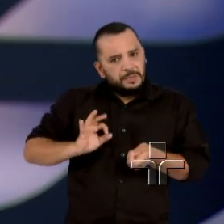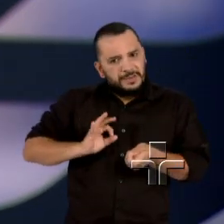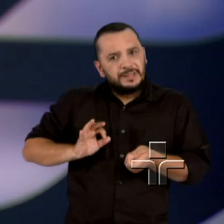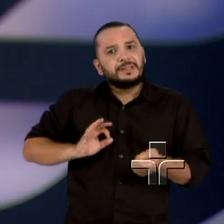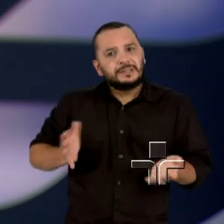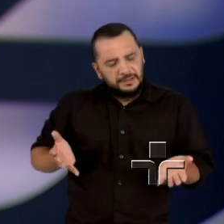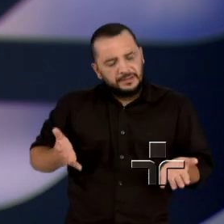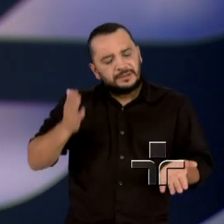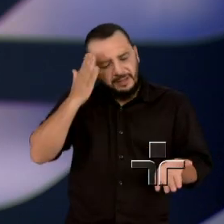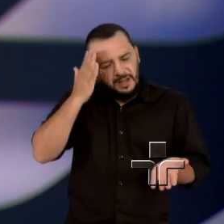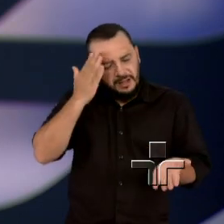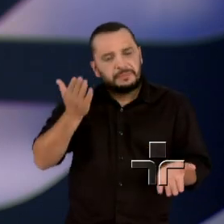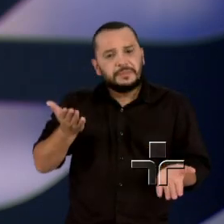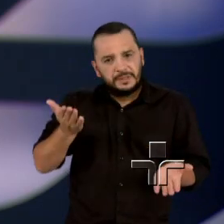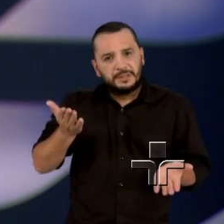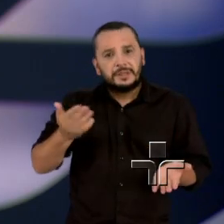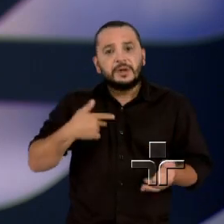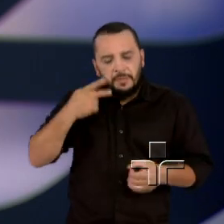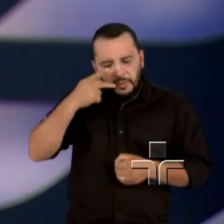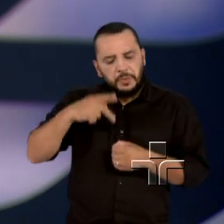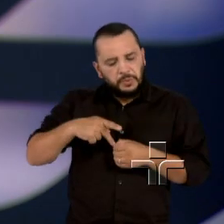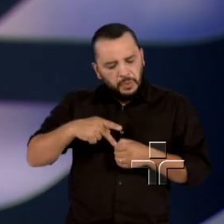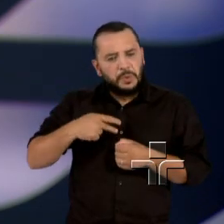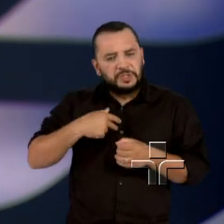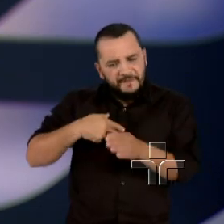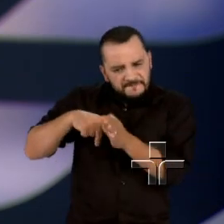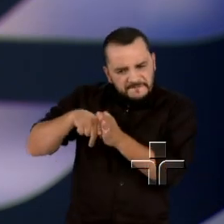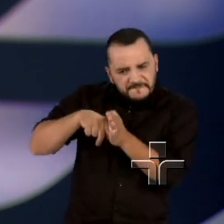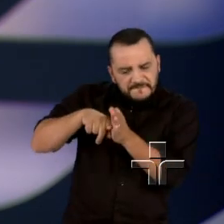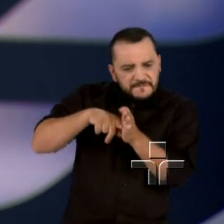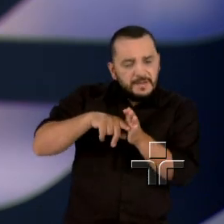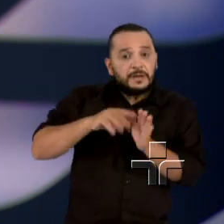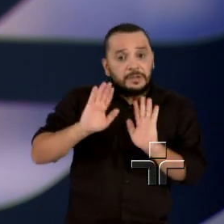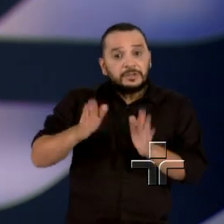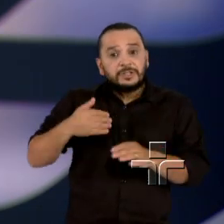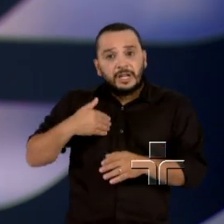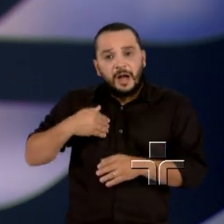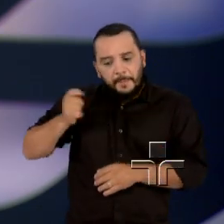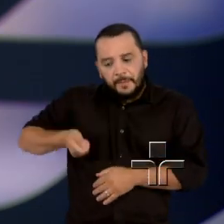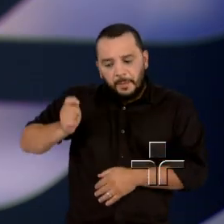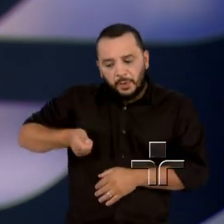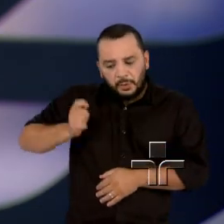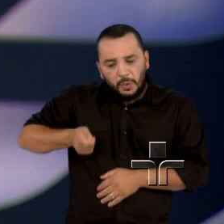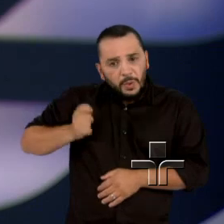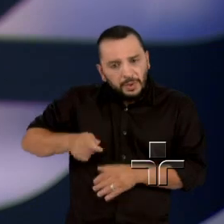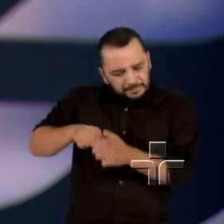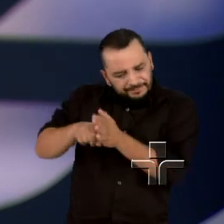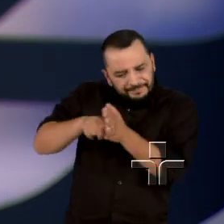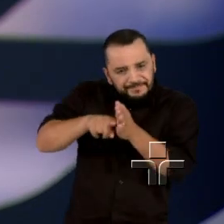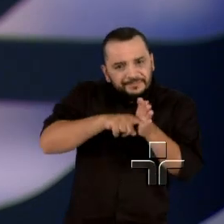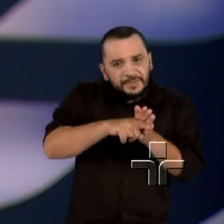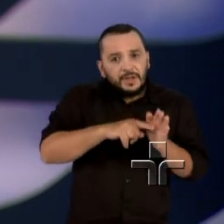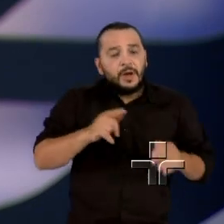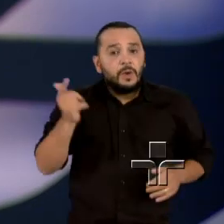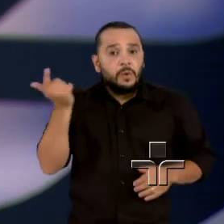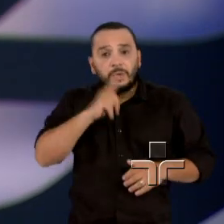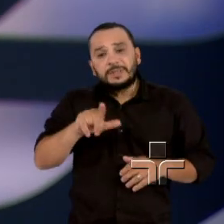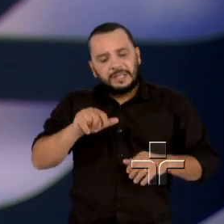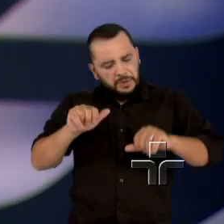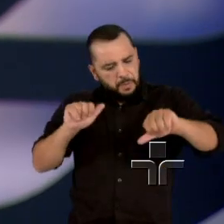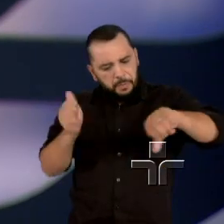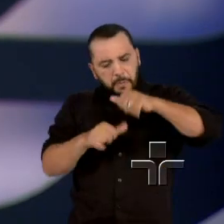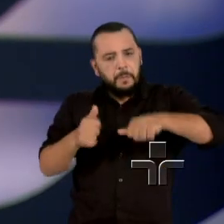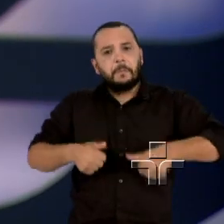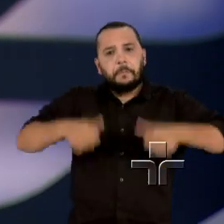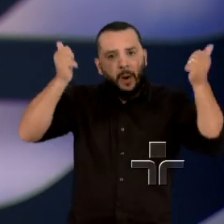trabalho de investigação, num certo sentido, e conseguiu reverter esse caso. Mas, sem dúvida